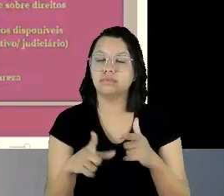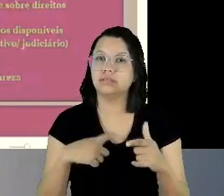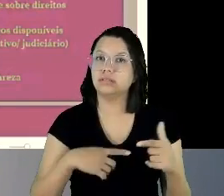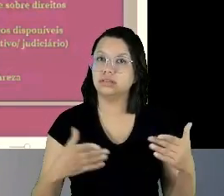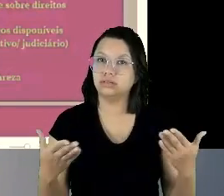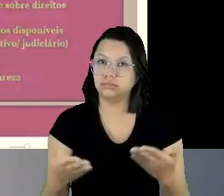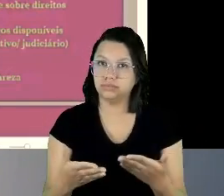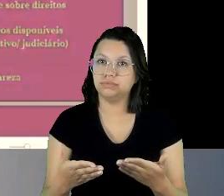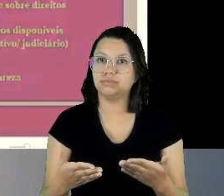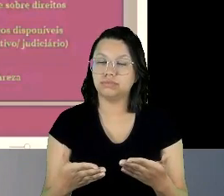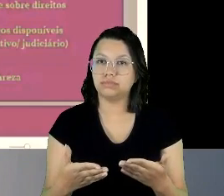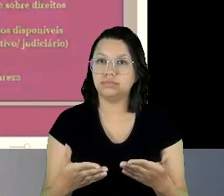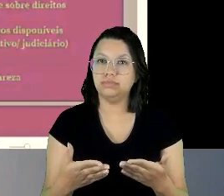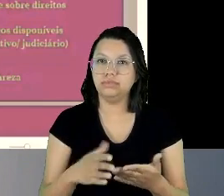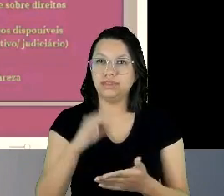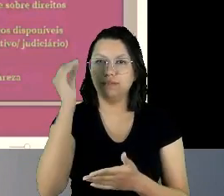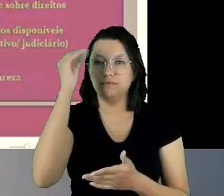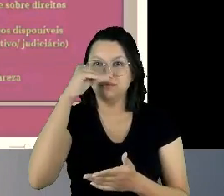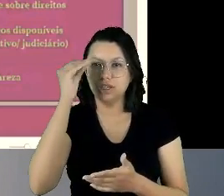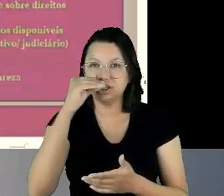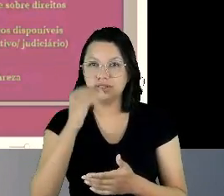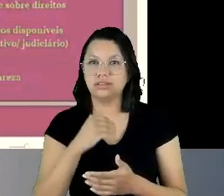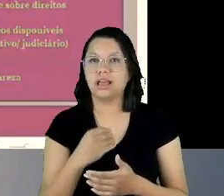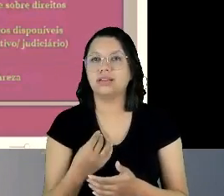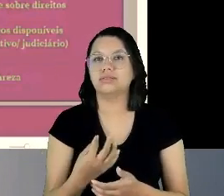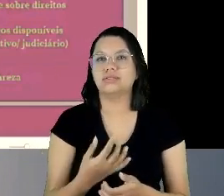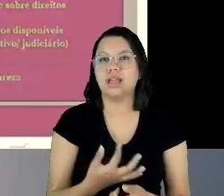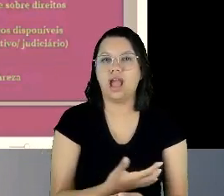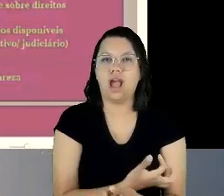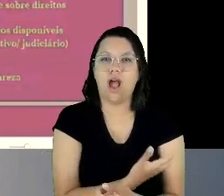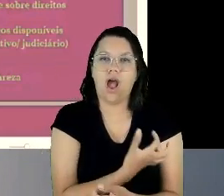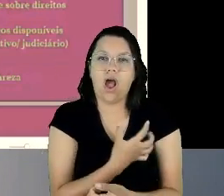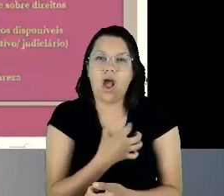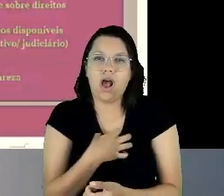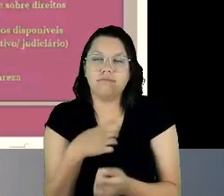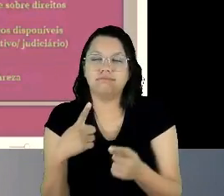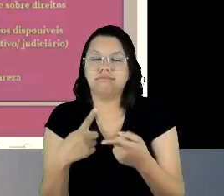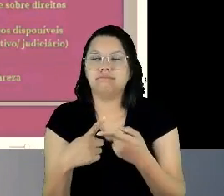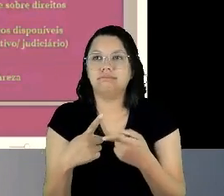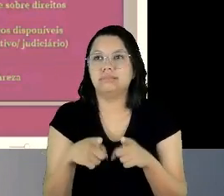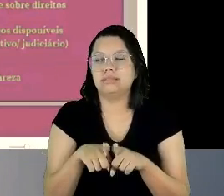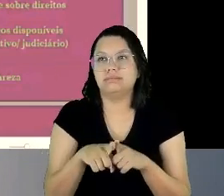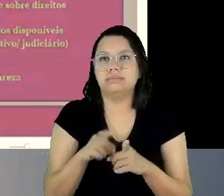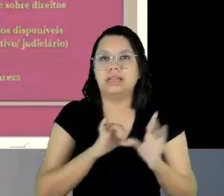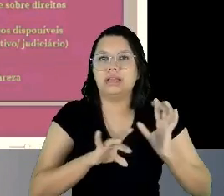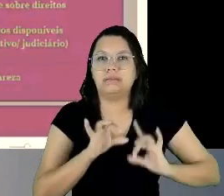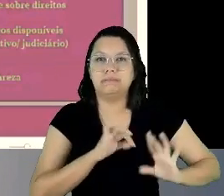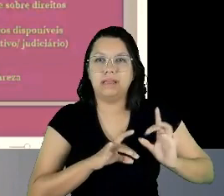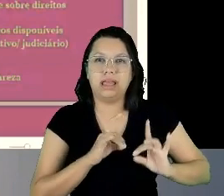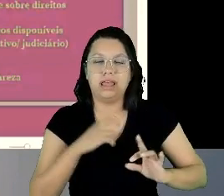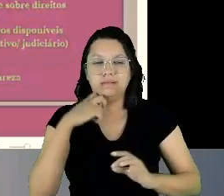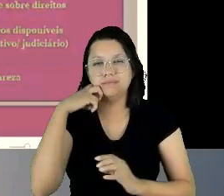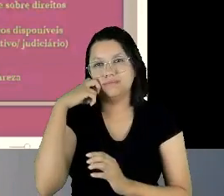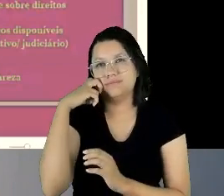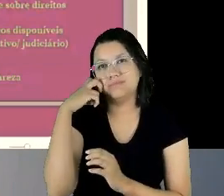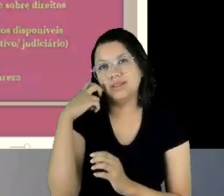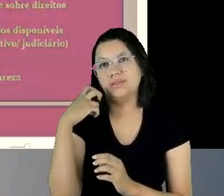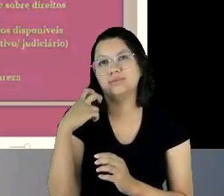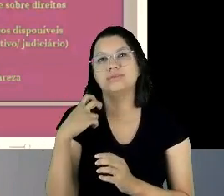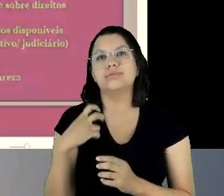hoje. Uma fragilidade emocional também, enfim, medo, vergonha, que também causa, então, uma